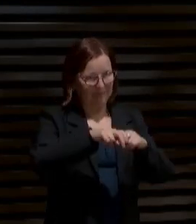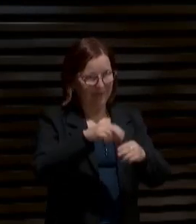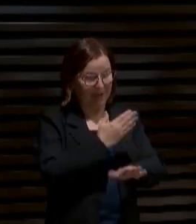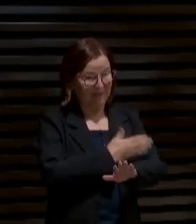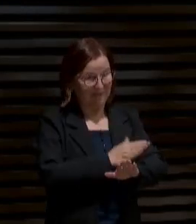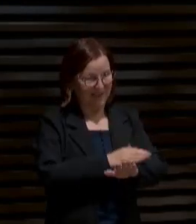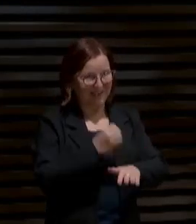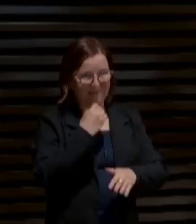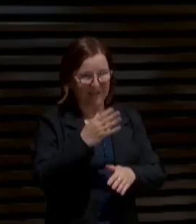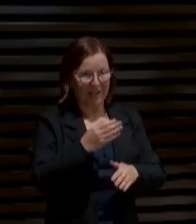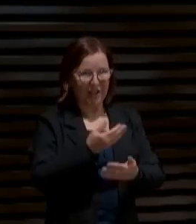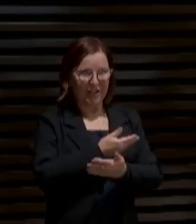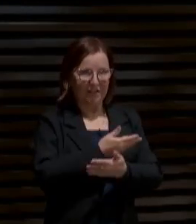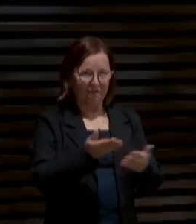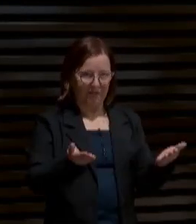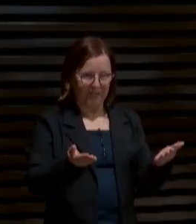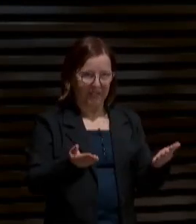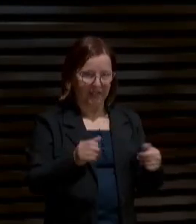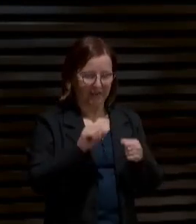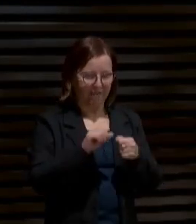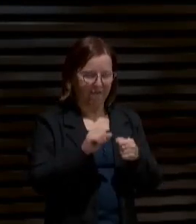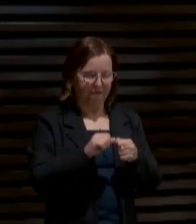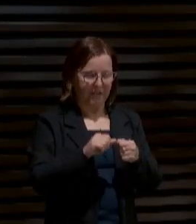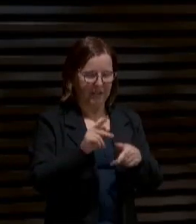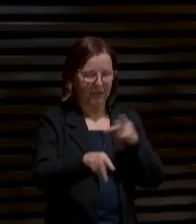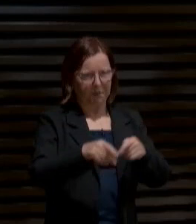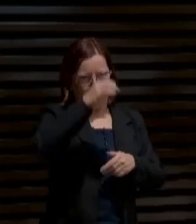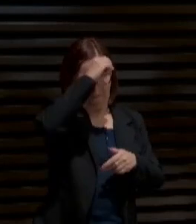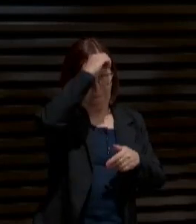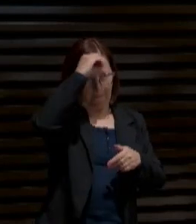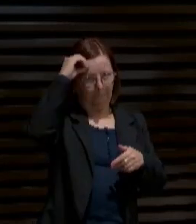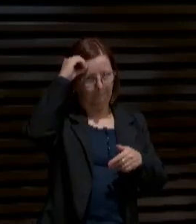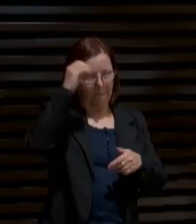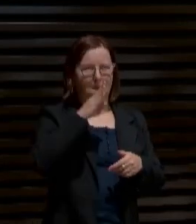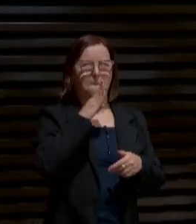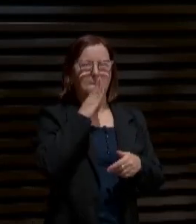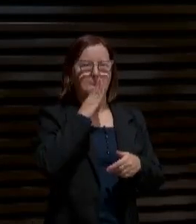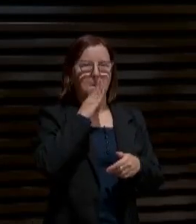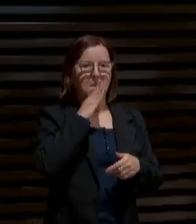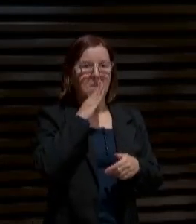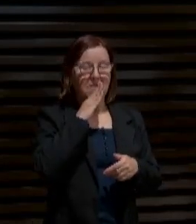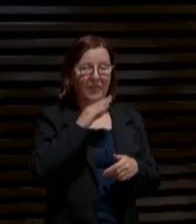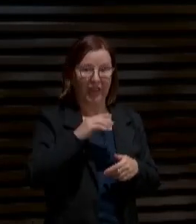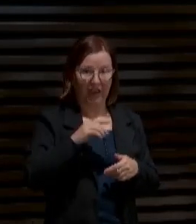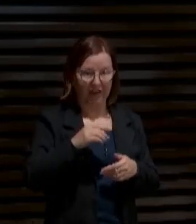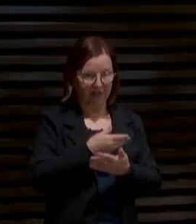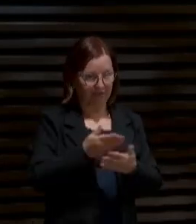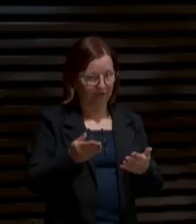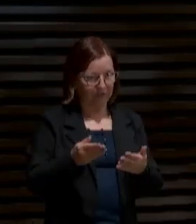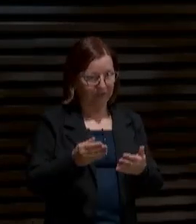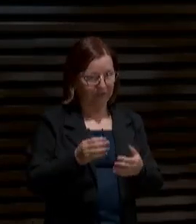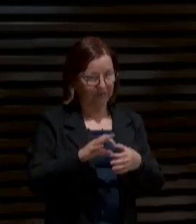vocês silenciem a ignorância dos insensatos como pessoas livres que são não